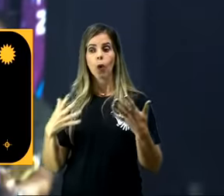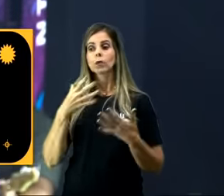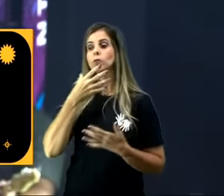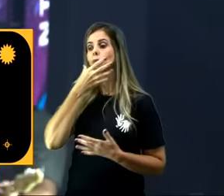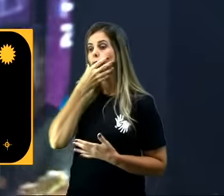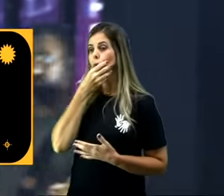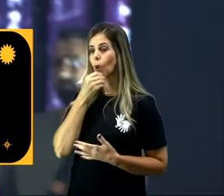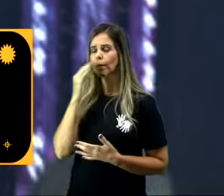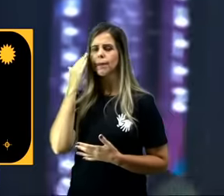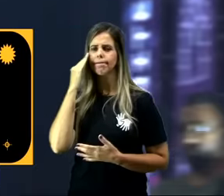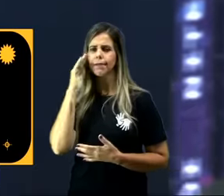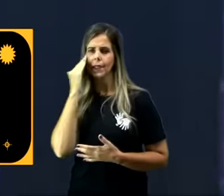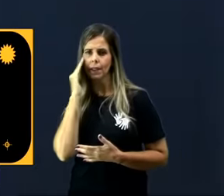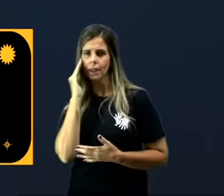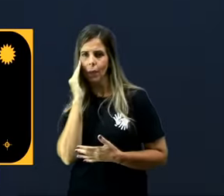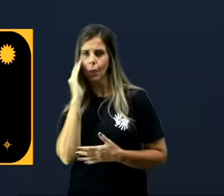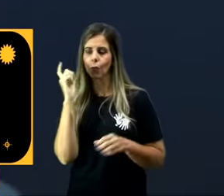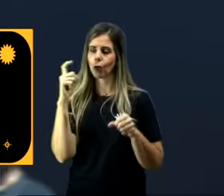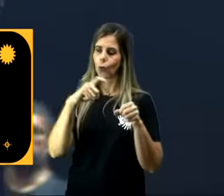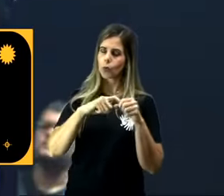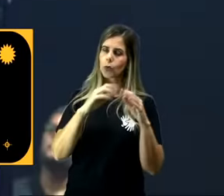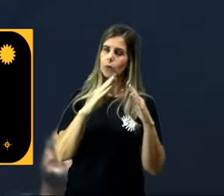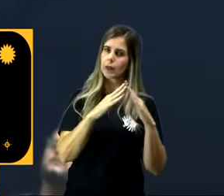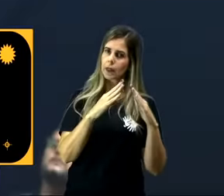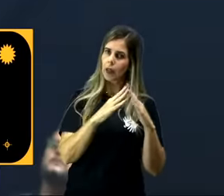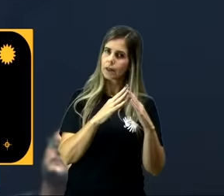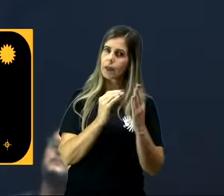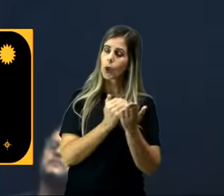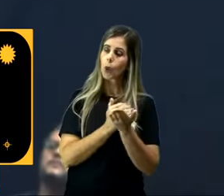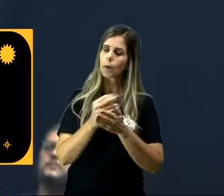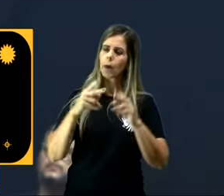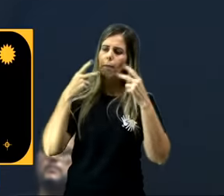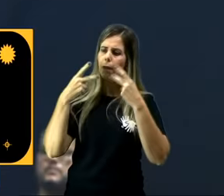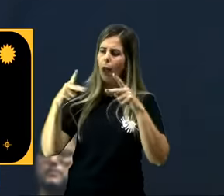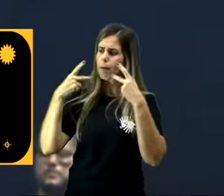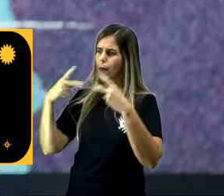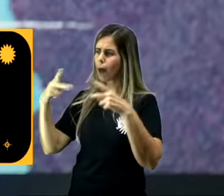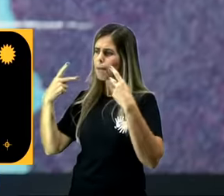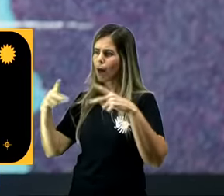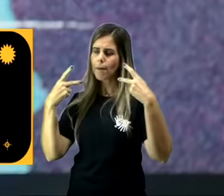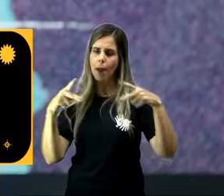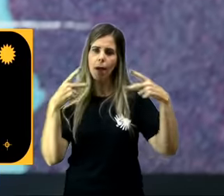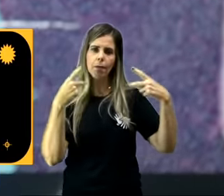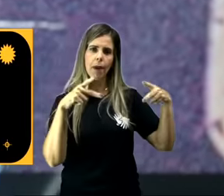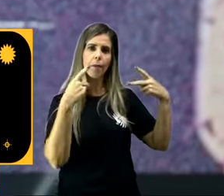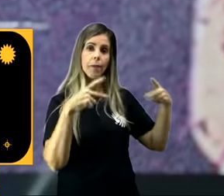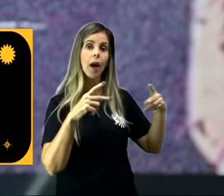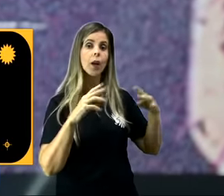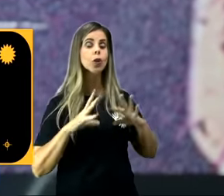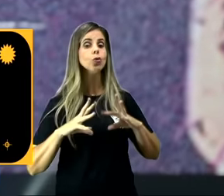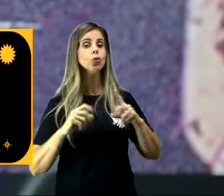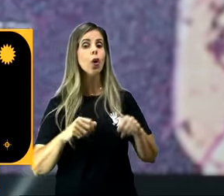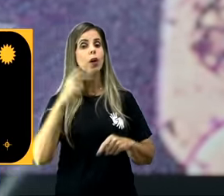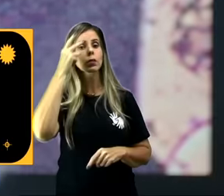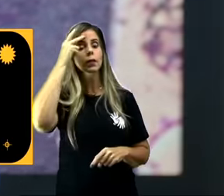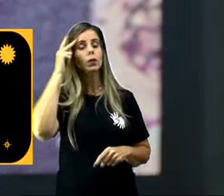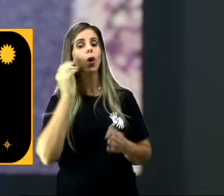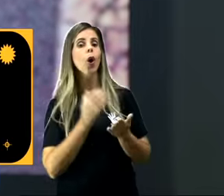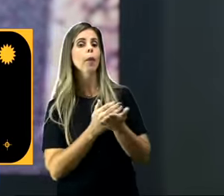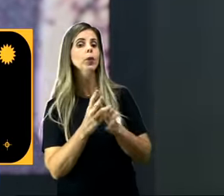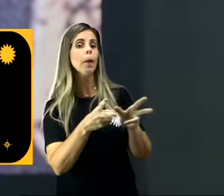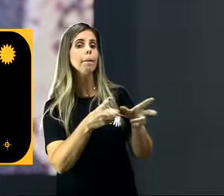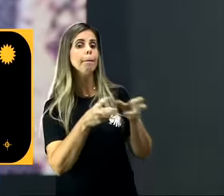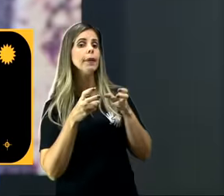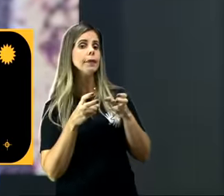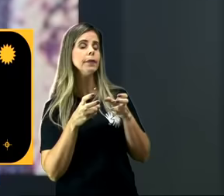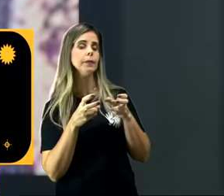volta para casa e começa a pregar, as 10 cidades começam a ser evangelizadas. Sabe o que está acontecendo através de um